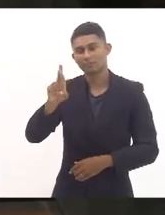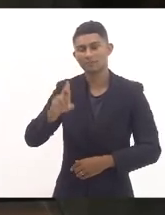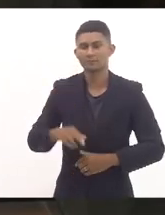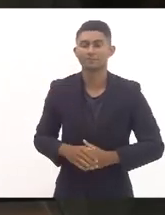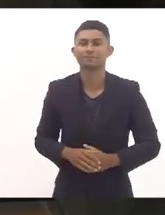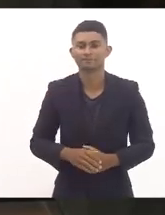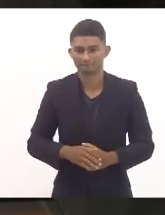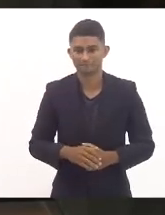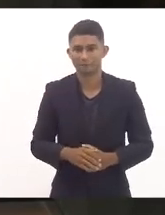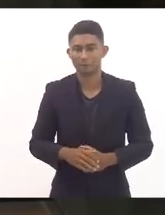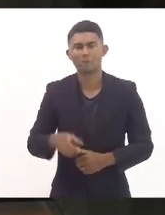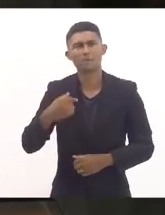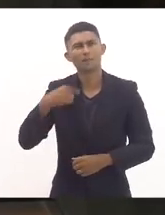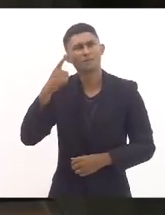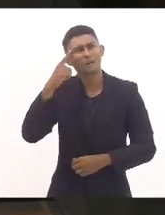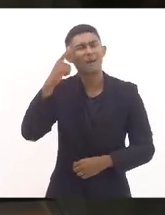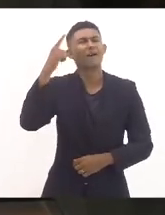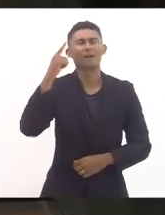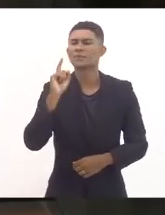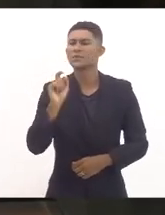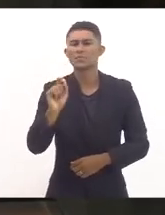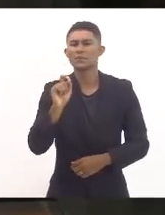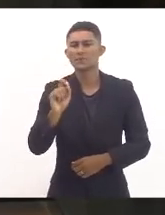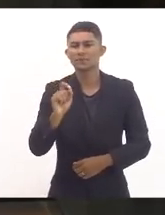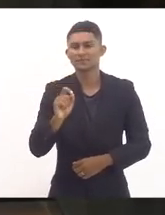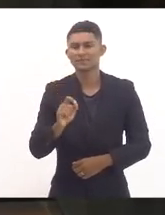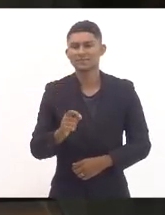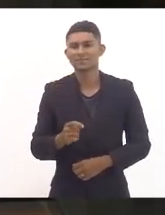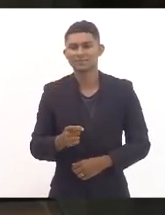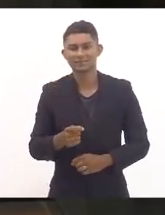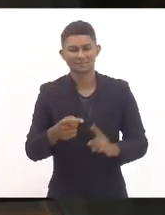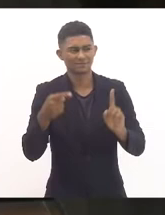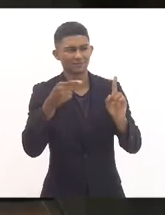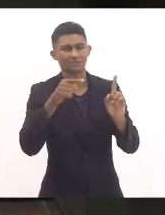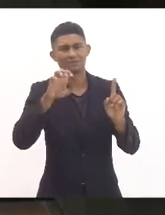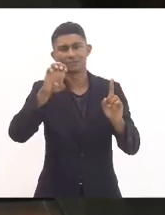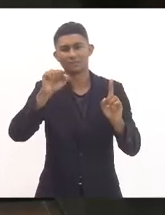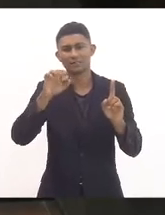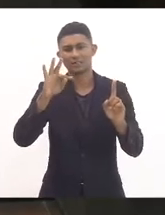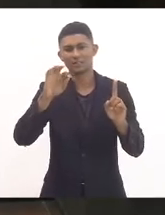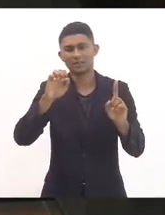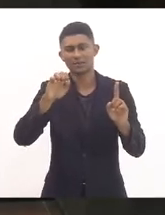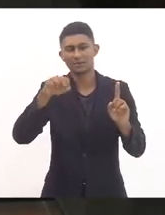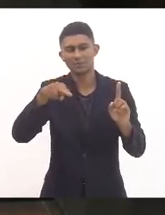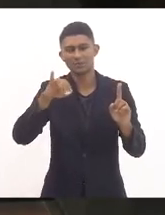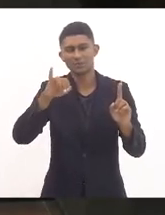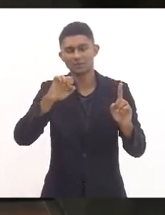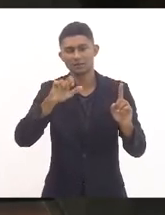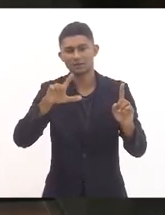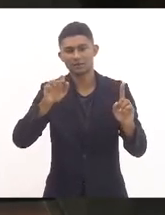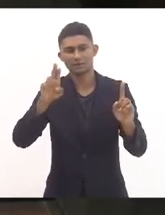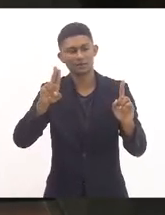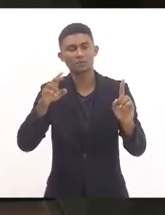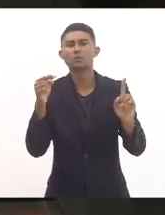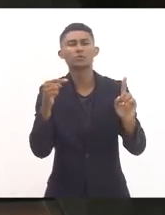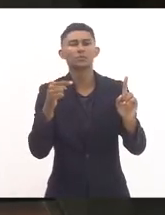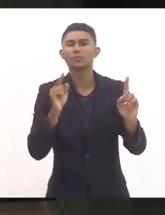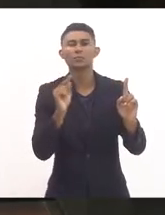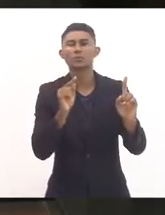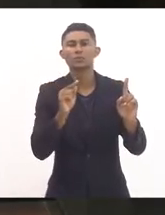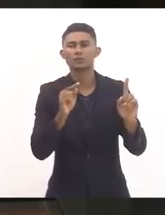aqui do saudoso Estanislau Ponte Preta, com seu